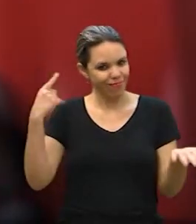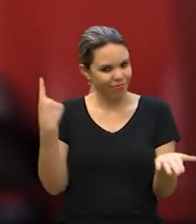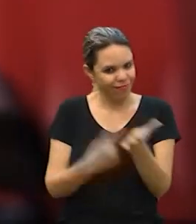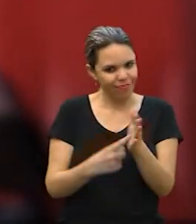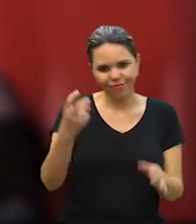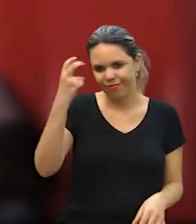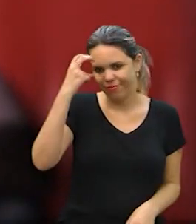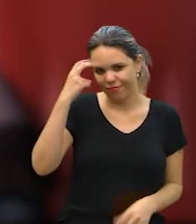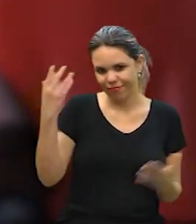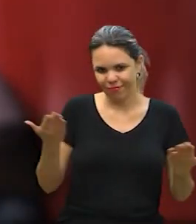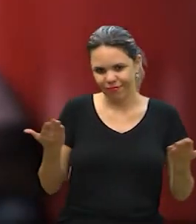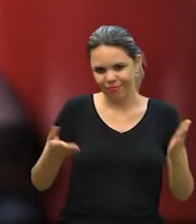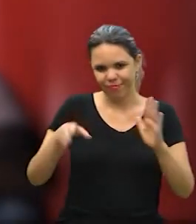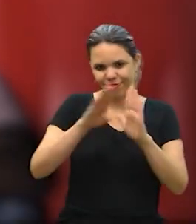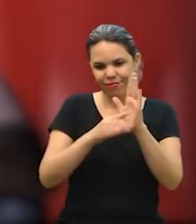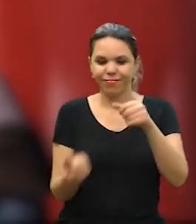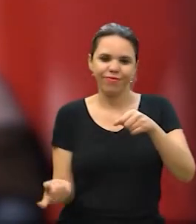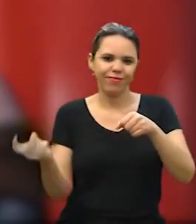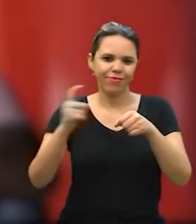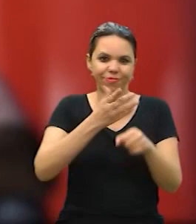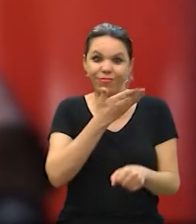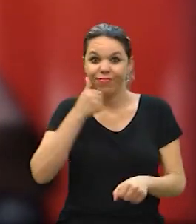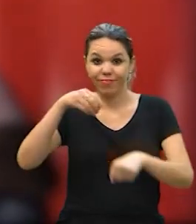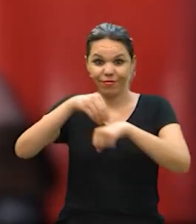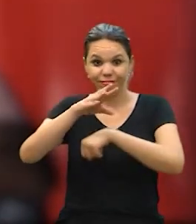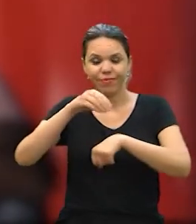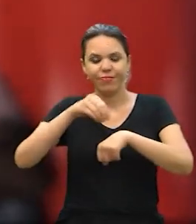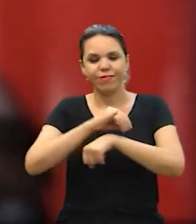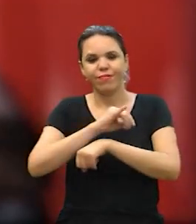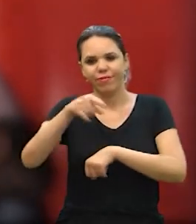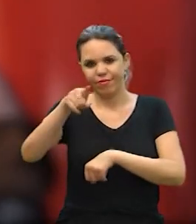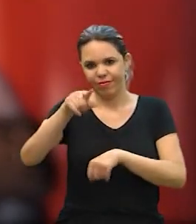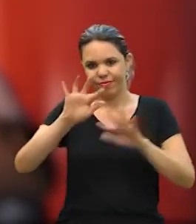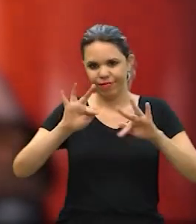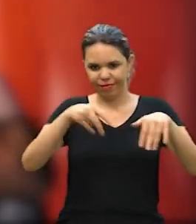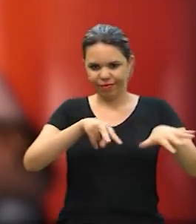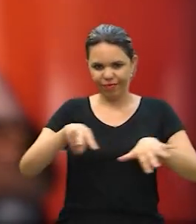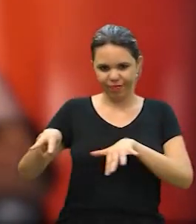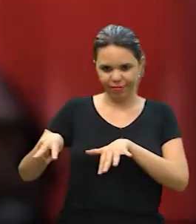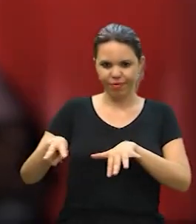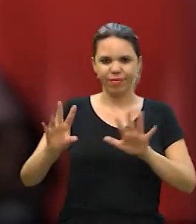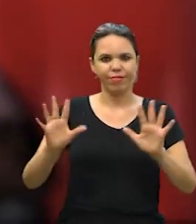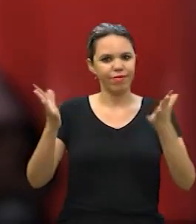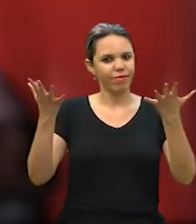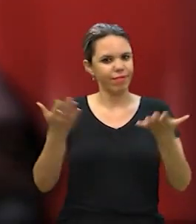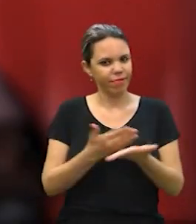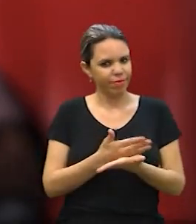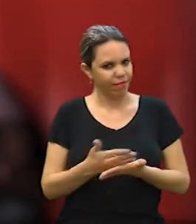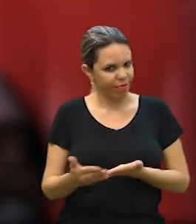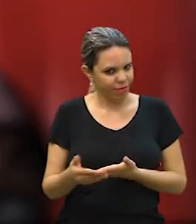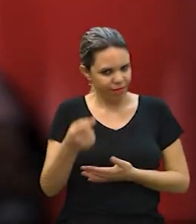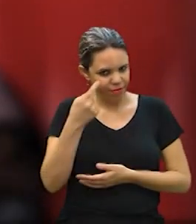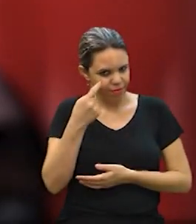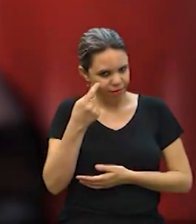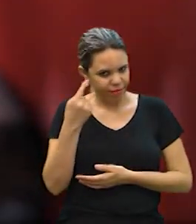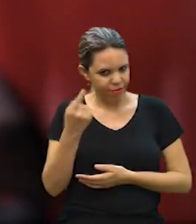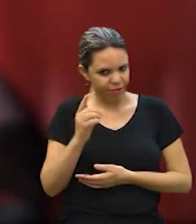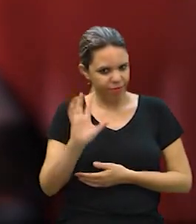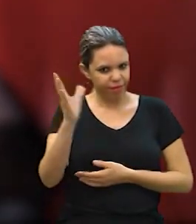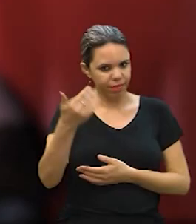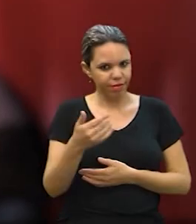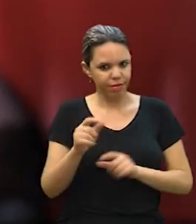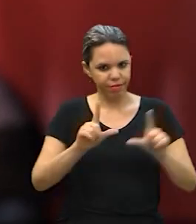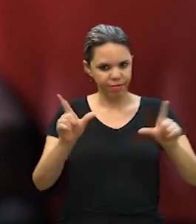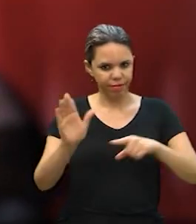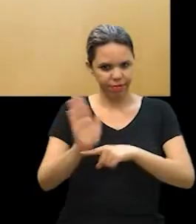Olá, Agenda Cultural no ar, eu estou de volta com as melhores dicas para o seu final de semana. E para começar, veja agora o que